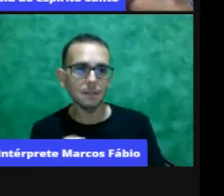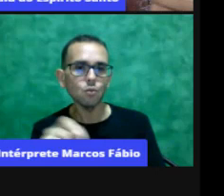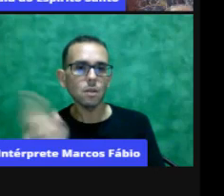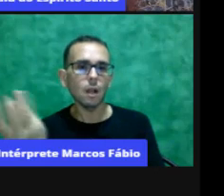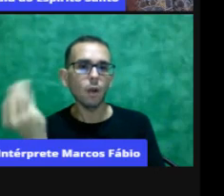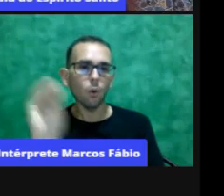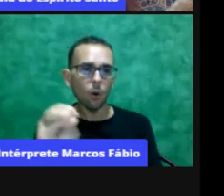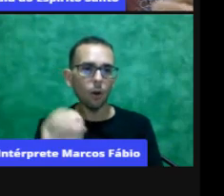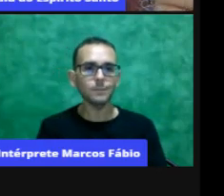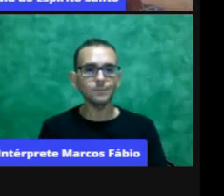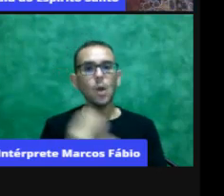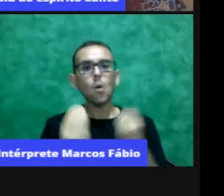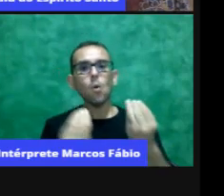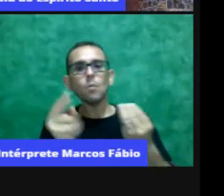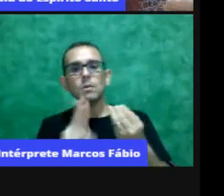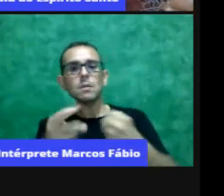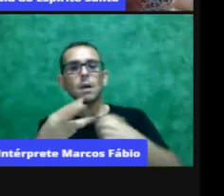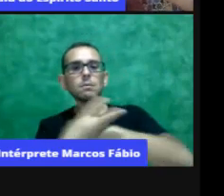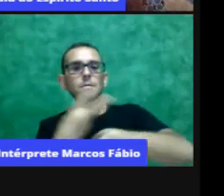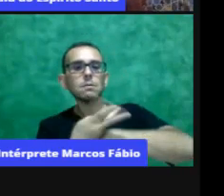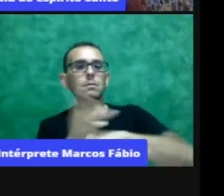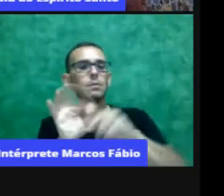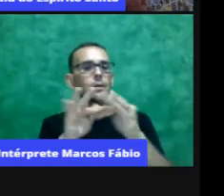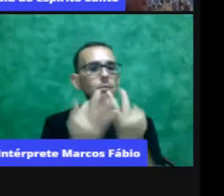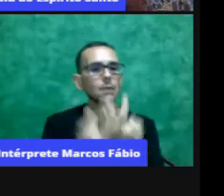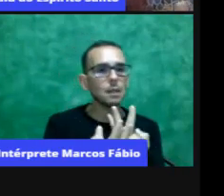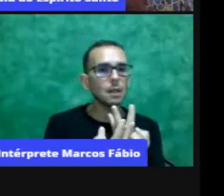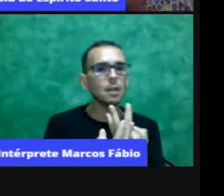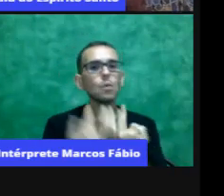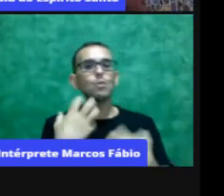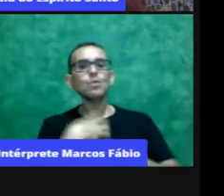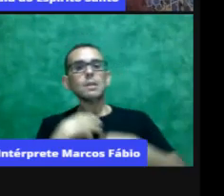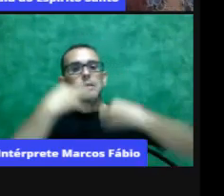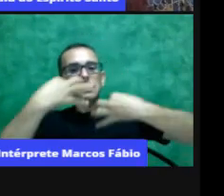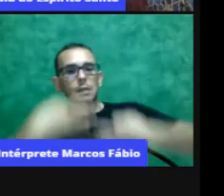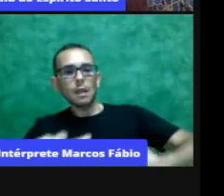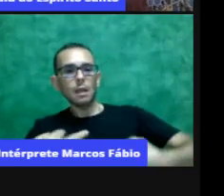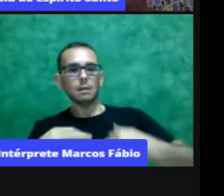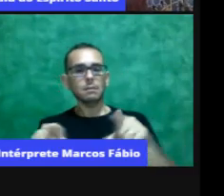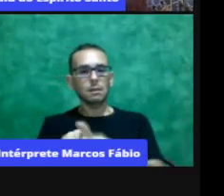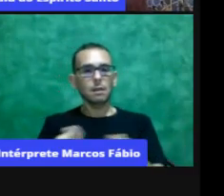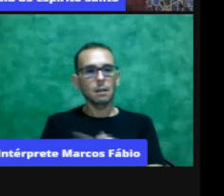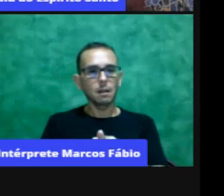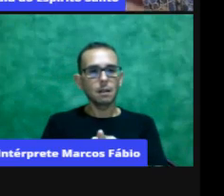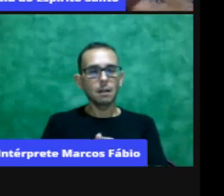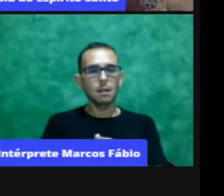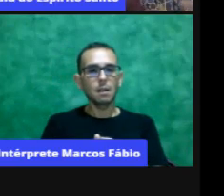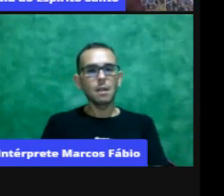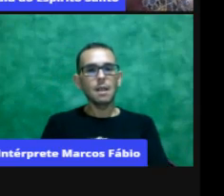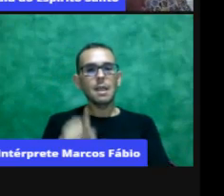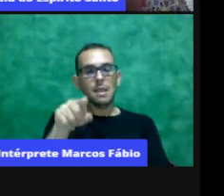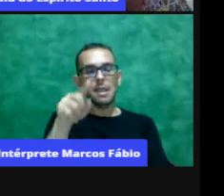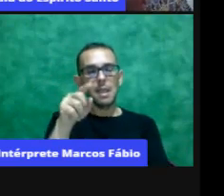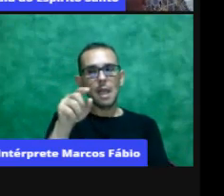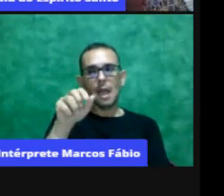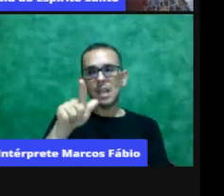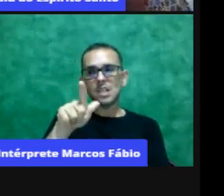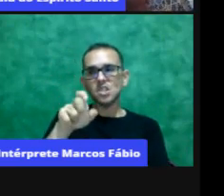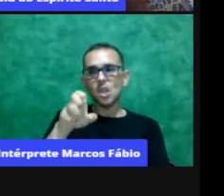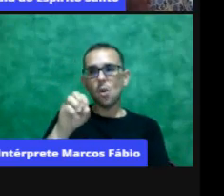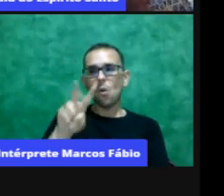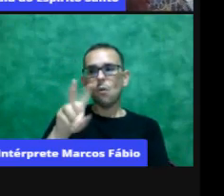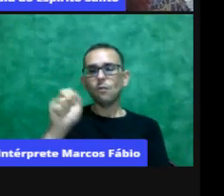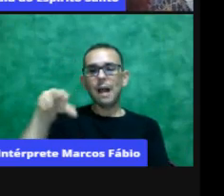coloca, como usar o WhatsApp com as famílias, o jeito certo, e ela coloca a Giovana falou lá das formas